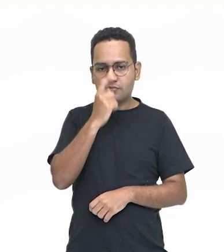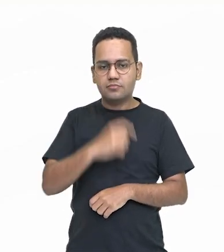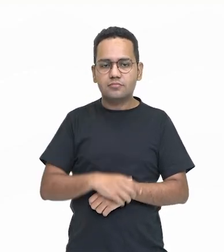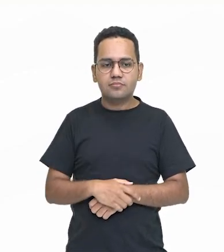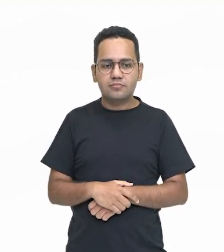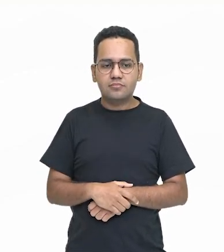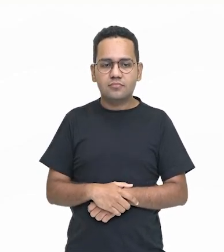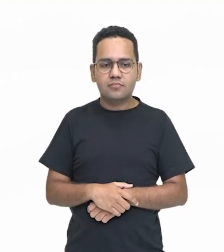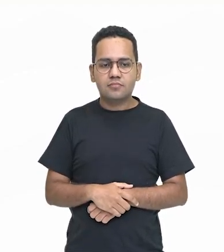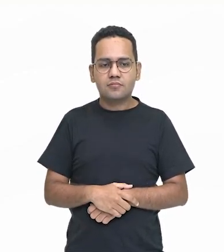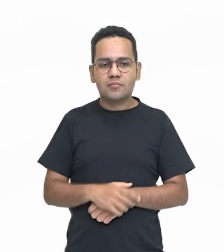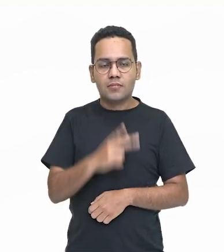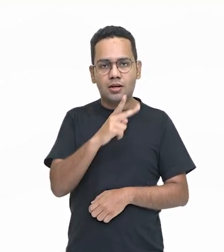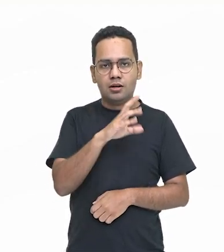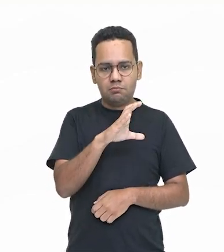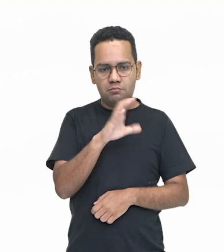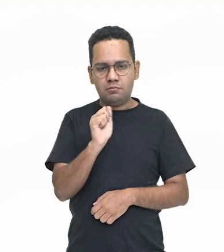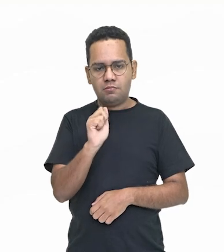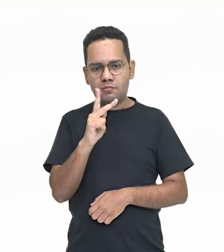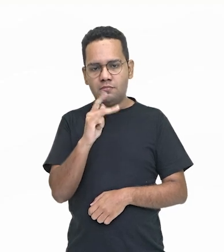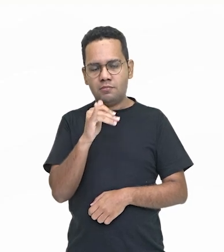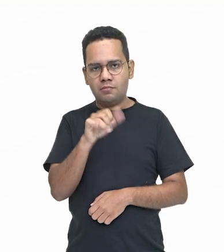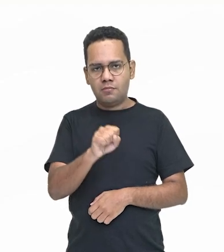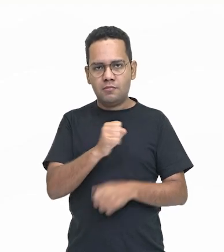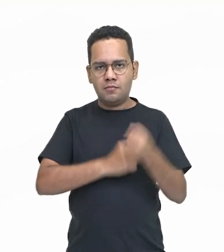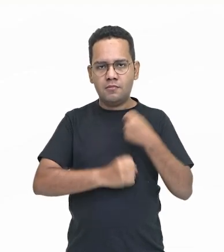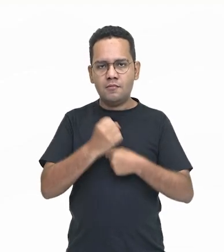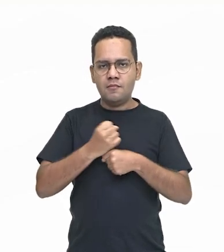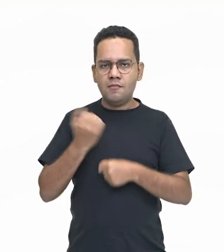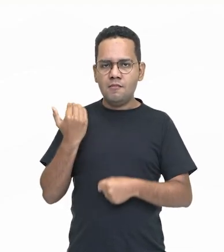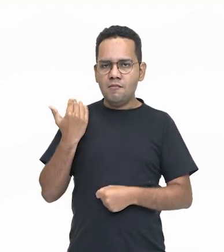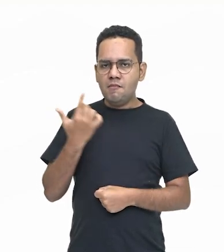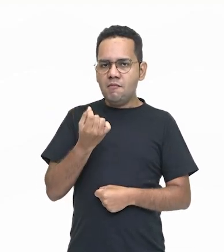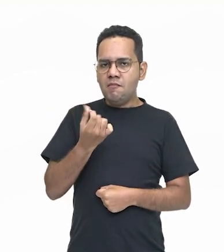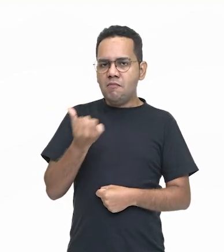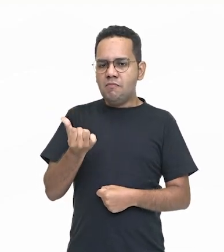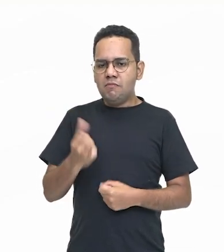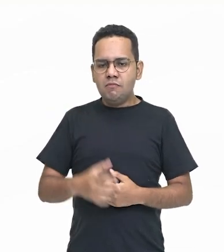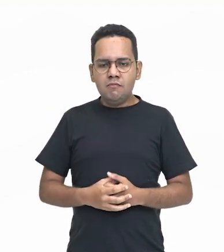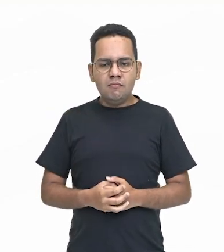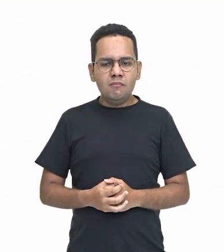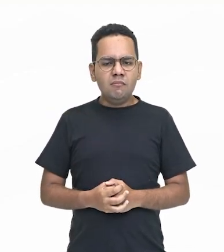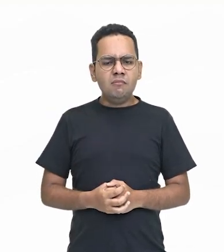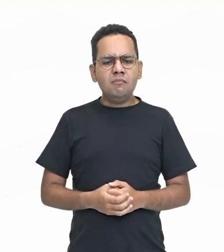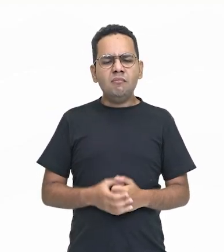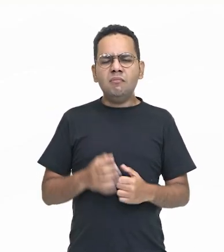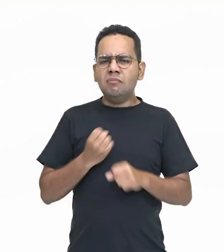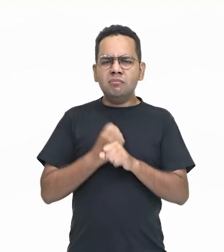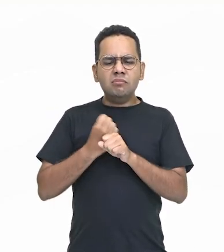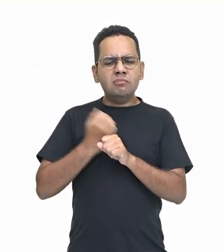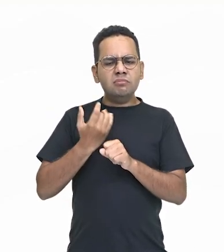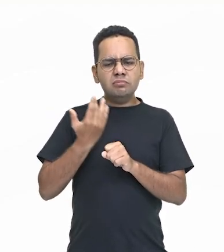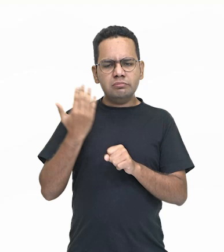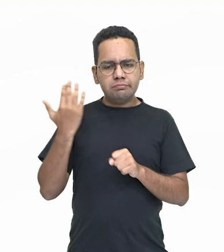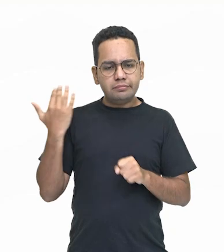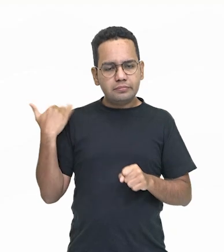de Campinas, lá de 2016. Há alguns anos, a iluminação residencial